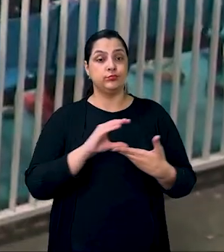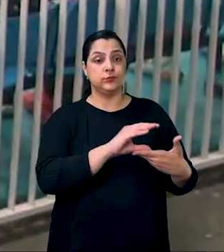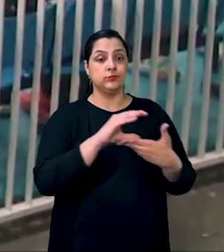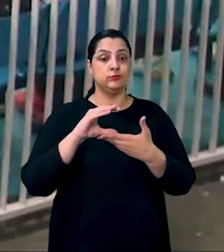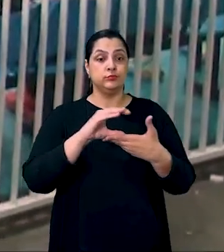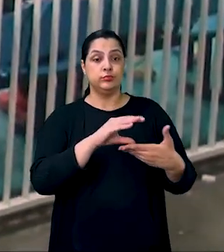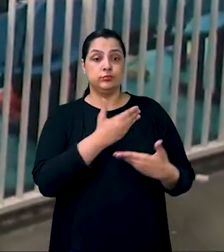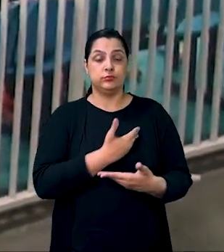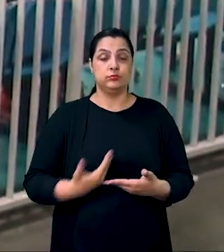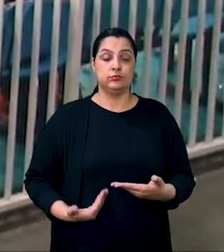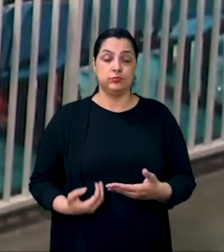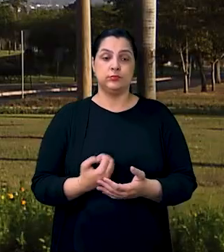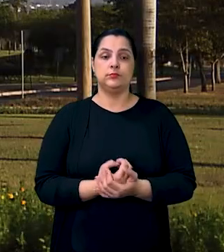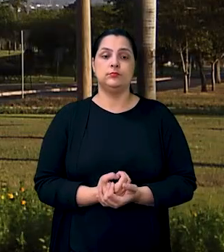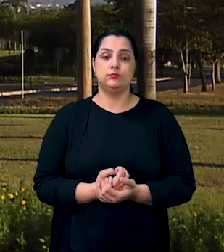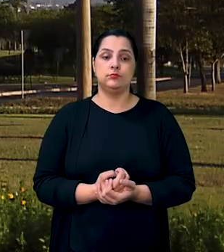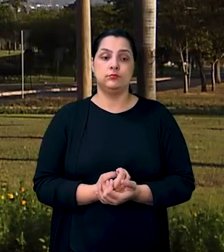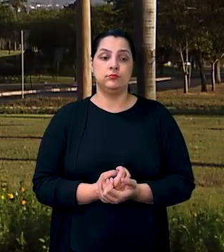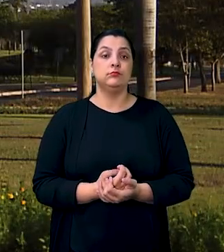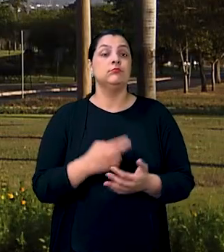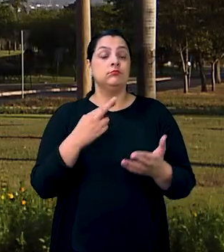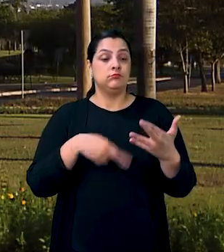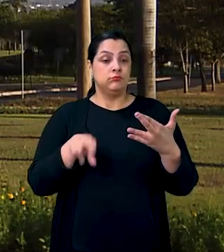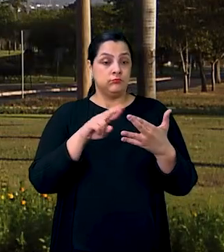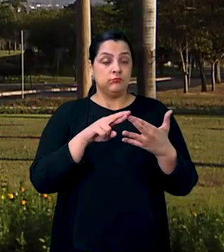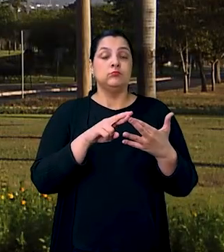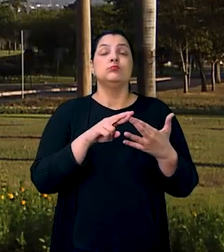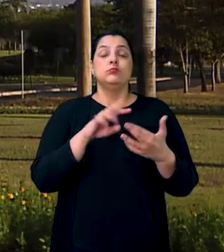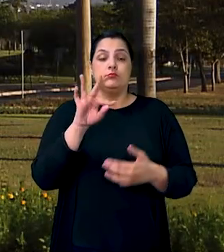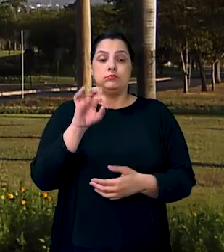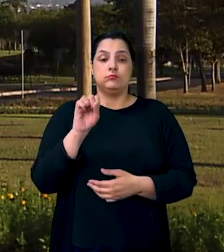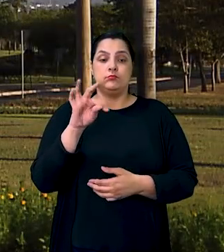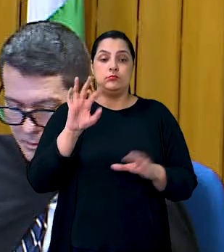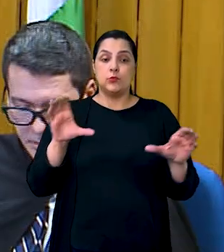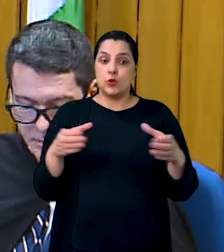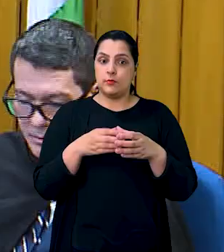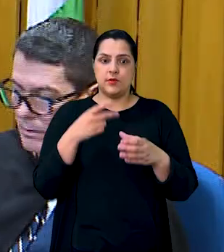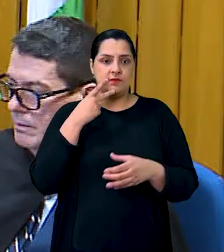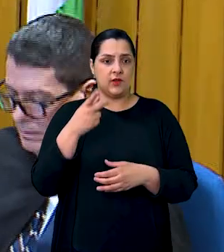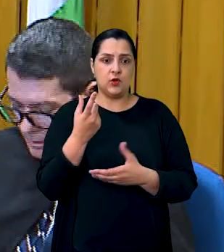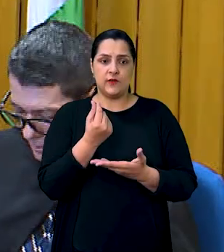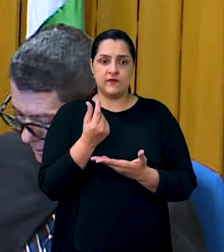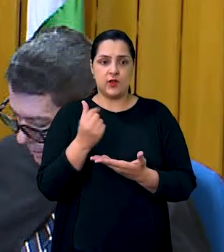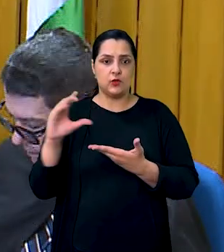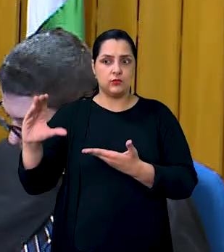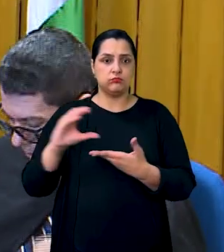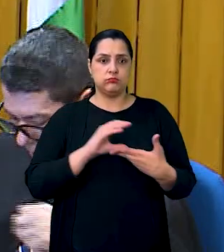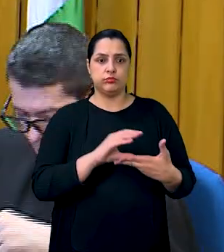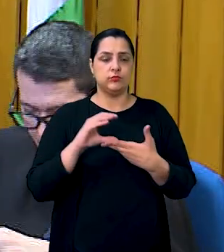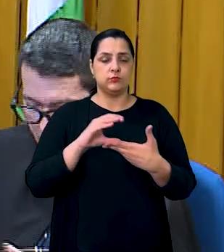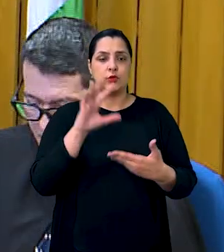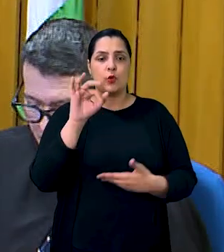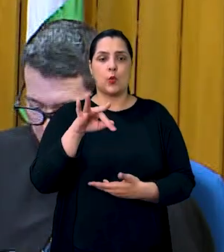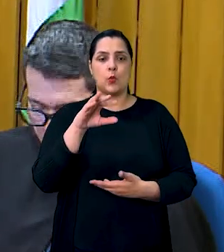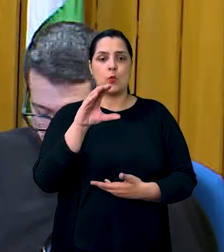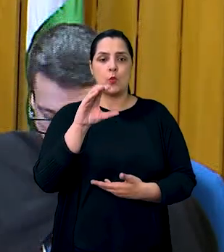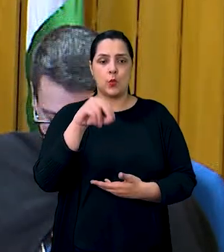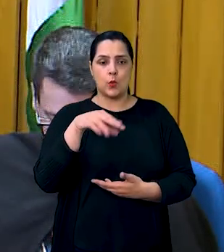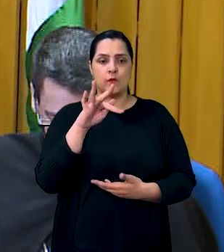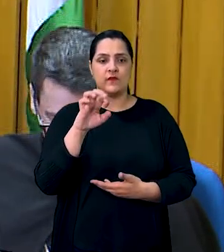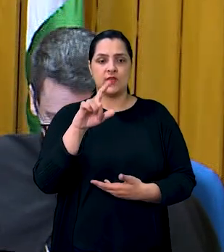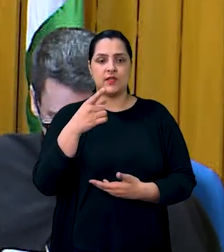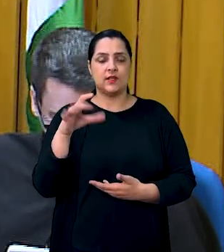de recursos públicos. Ao recorrer ao TST, o comitê argumentou que os valores repassados à